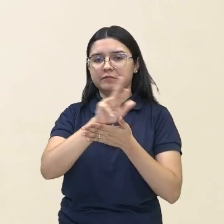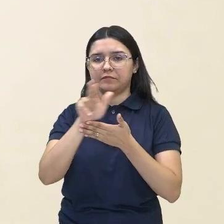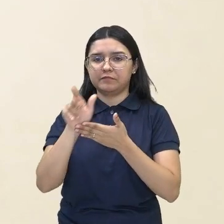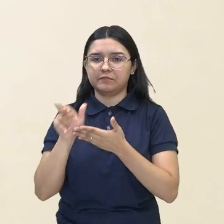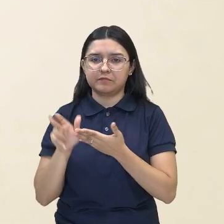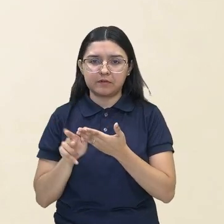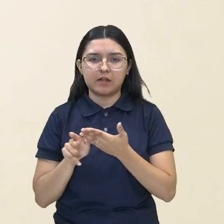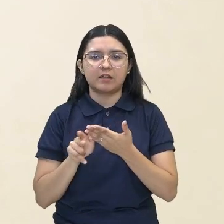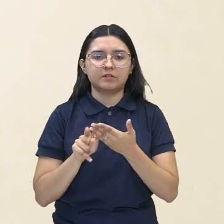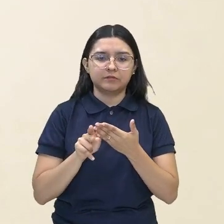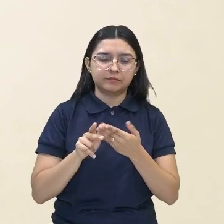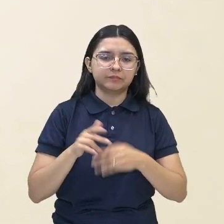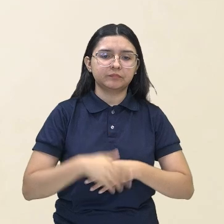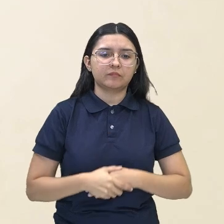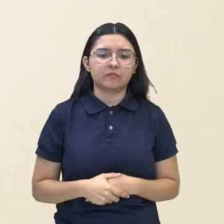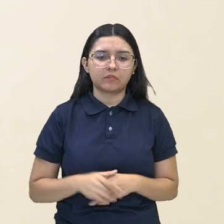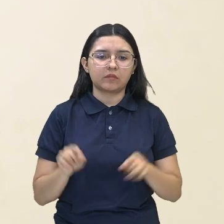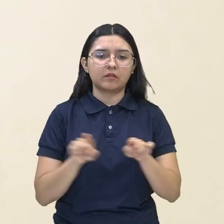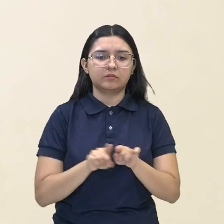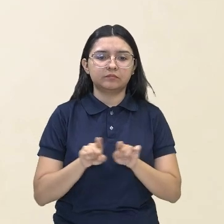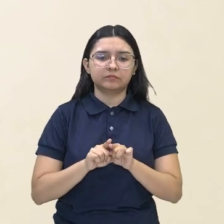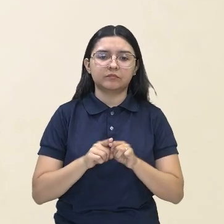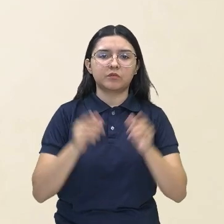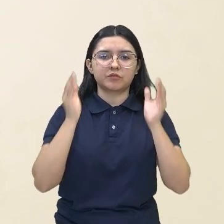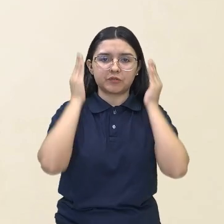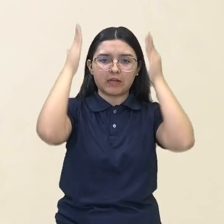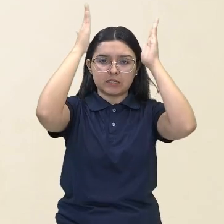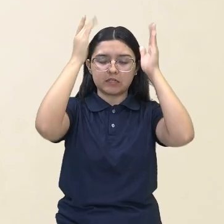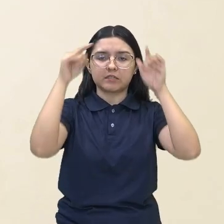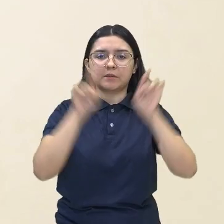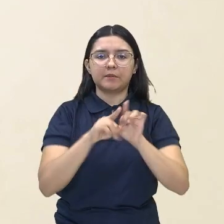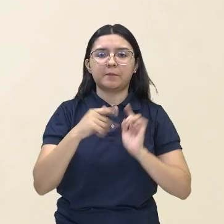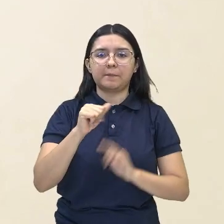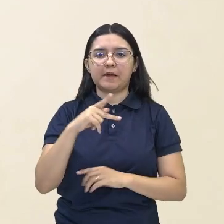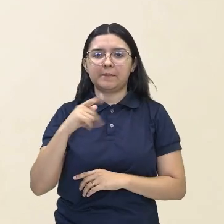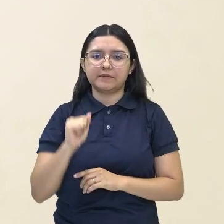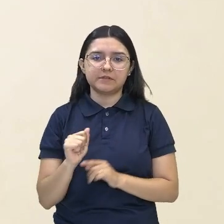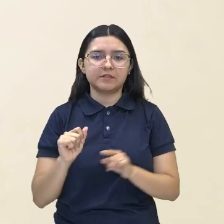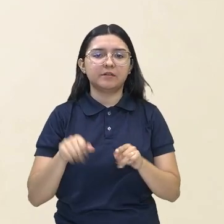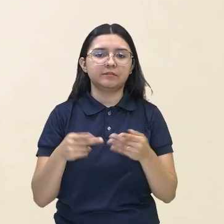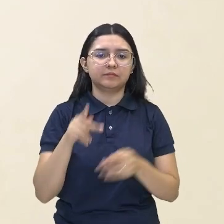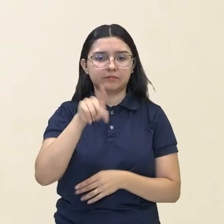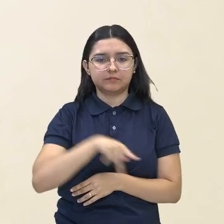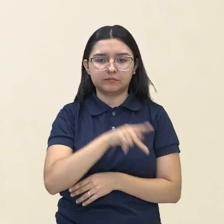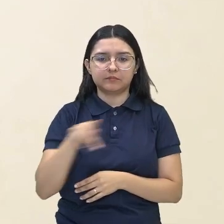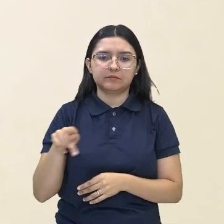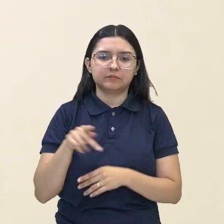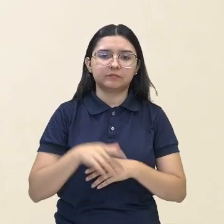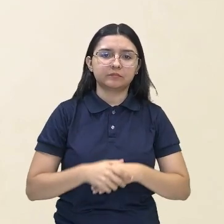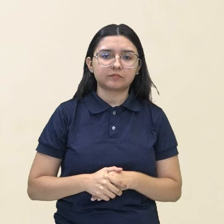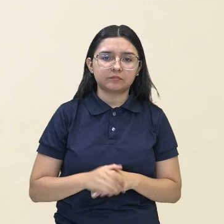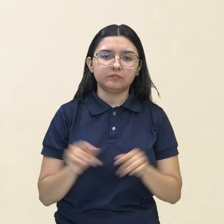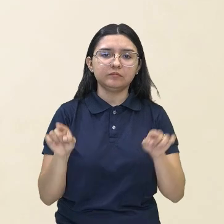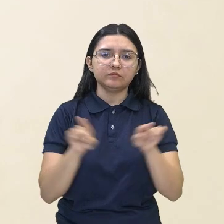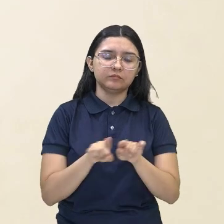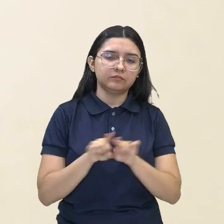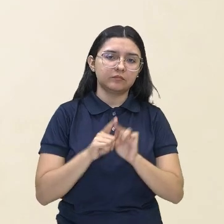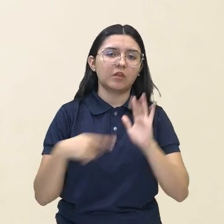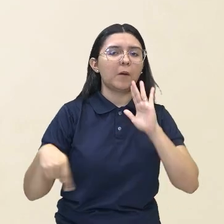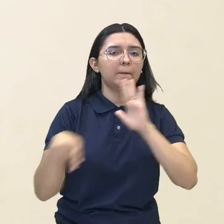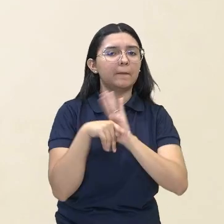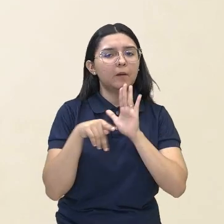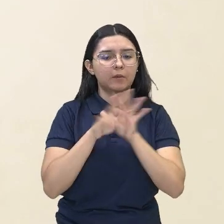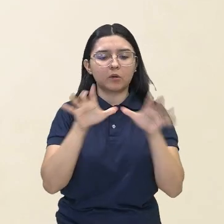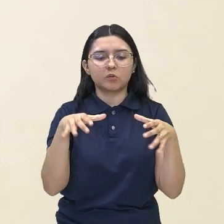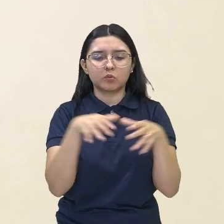os arcebispos, os cardeais, inclusive o próprio Papa, que era a liderança maior da Igreja Católica naquele momento, pertenciam ali